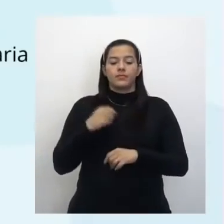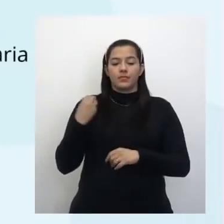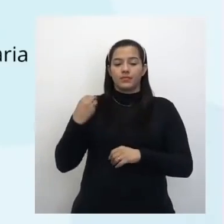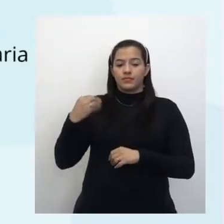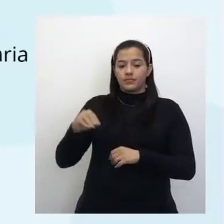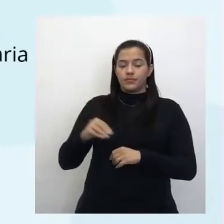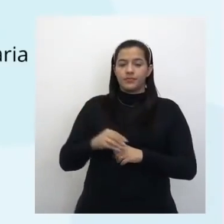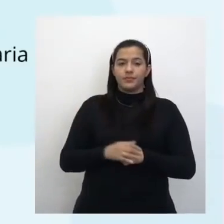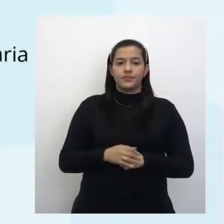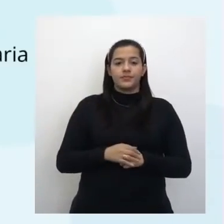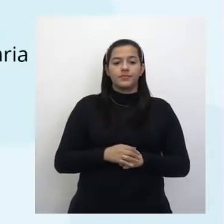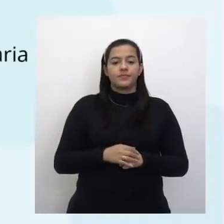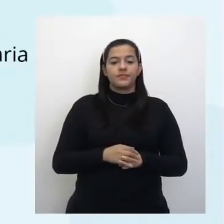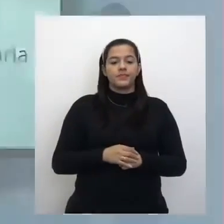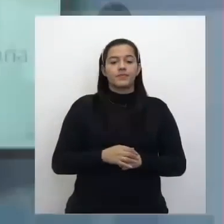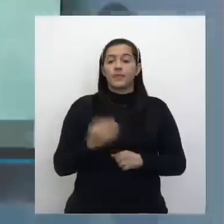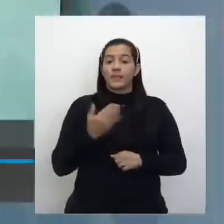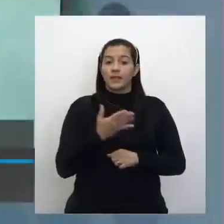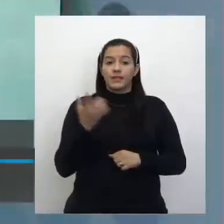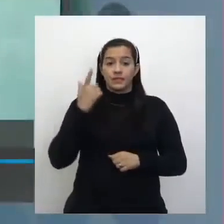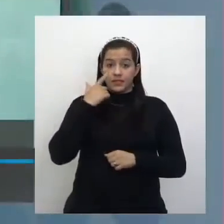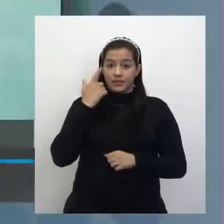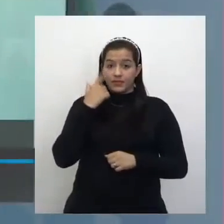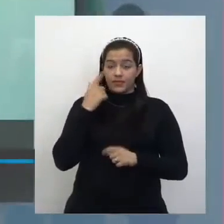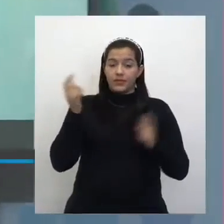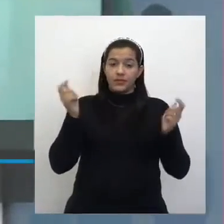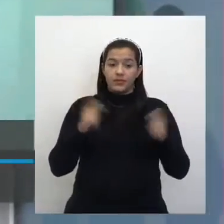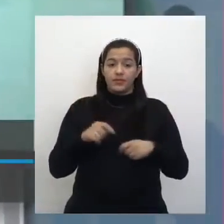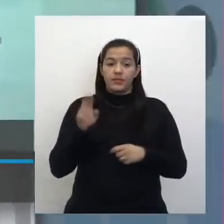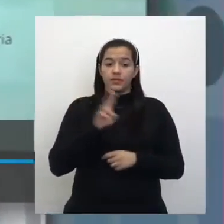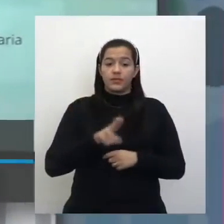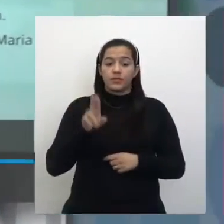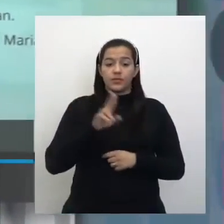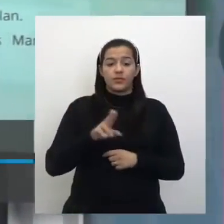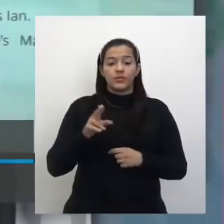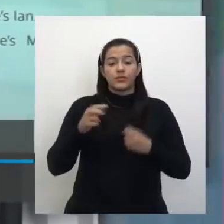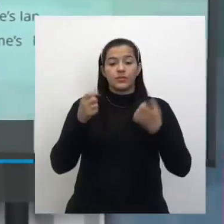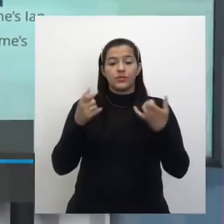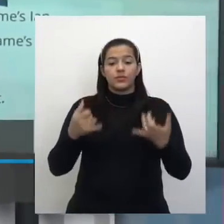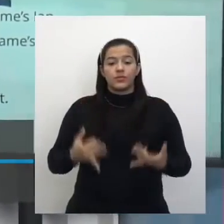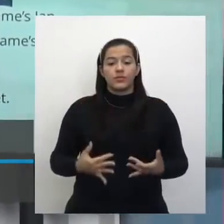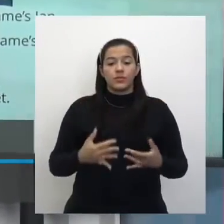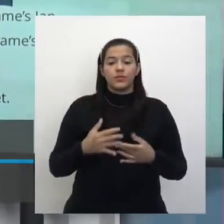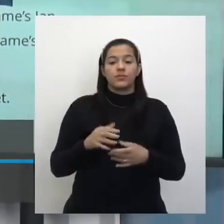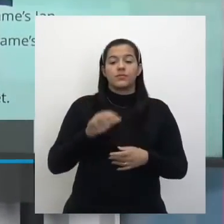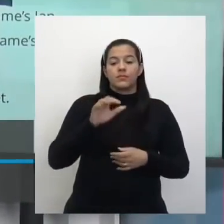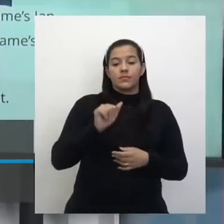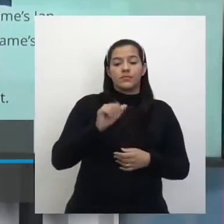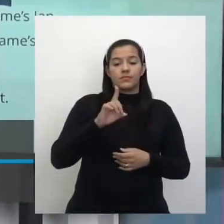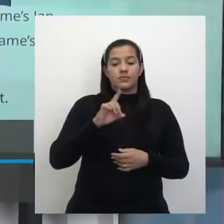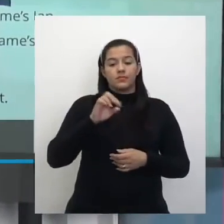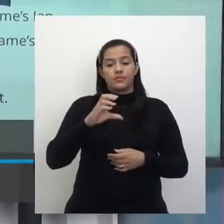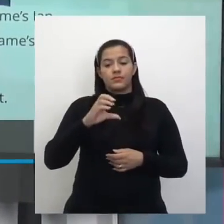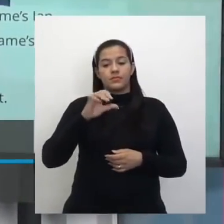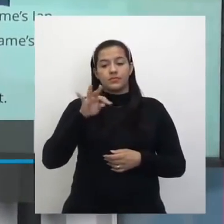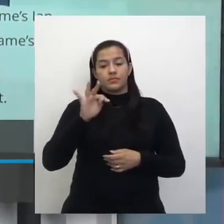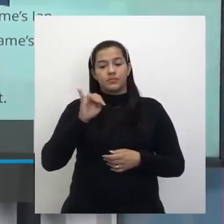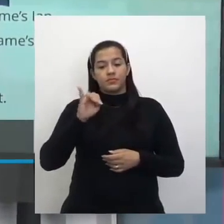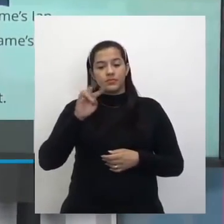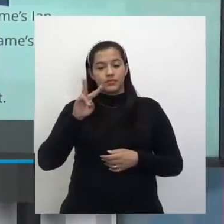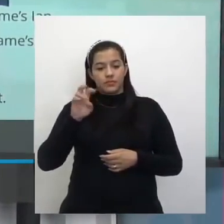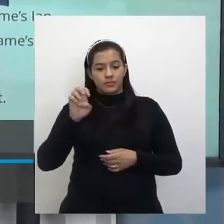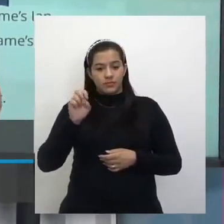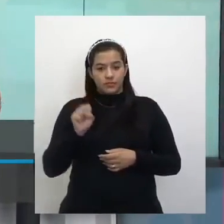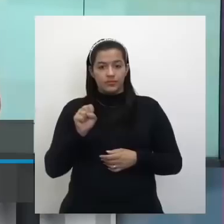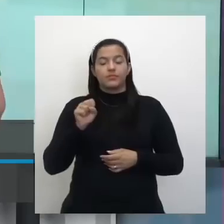podem Harry só isso que a gente tá vendo a gente vai chamar de pousar que você vai Black Jack Tools Addiction Store Pois é se é